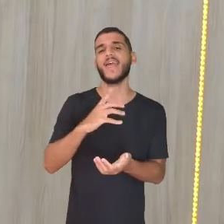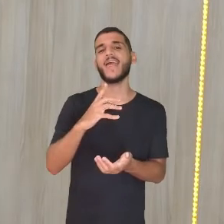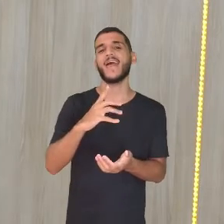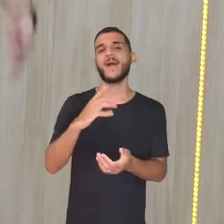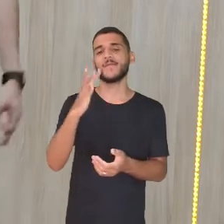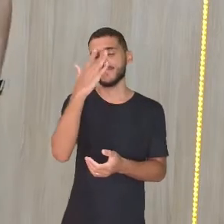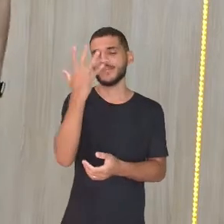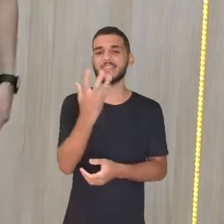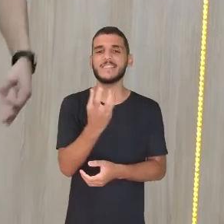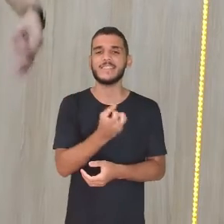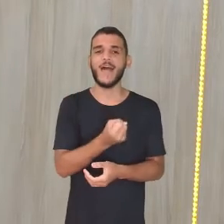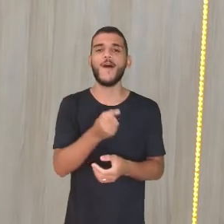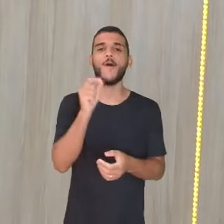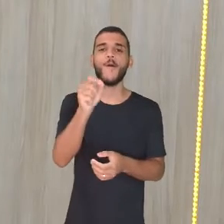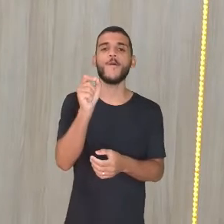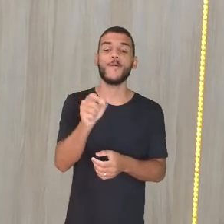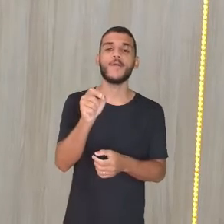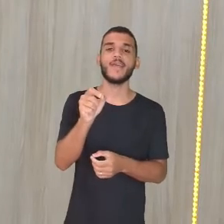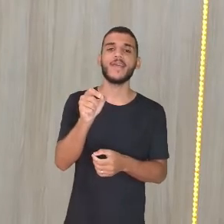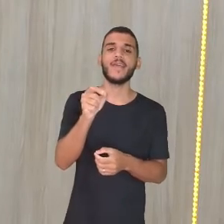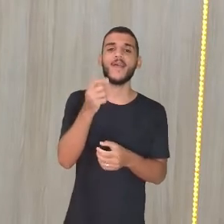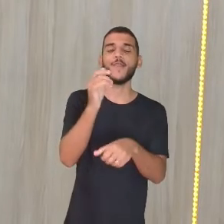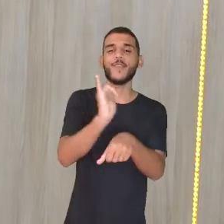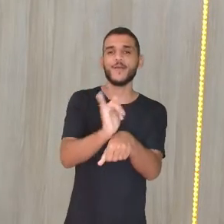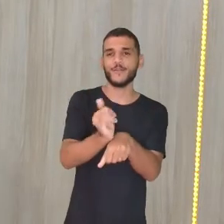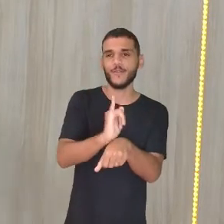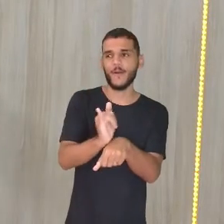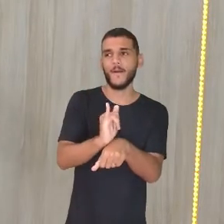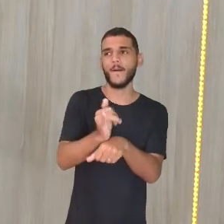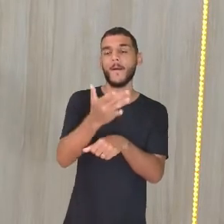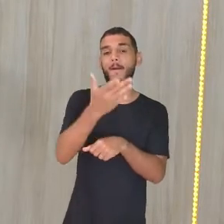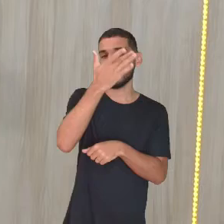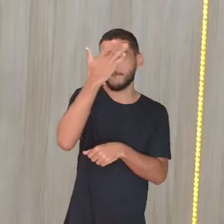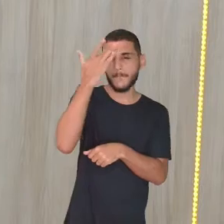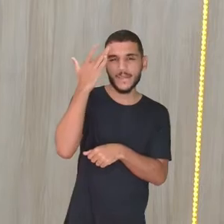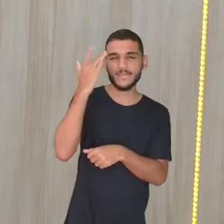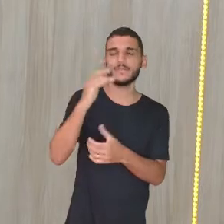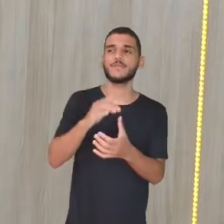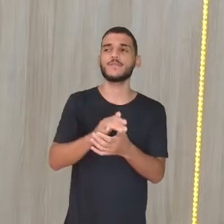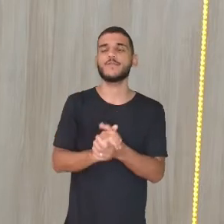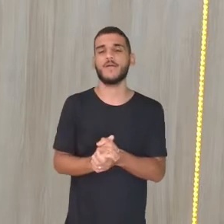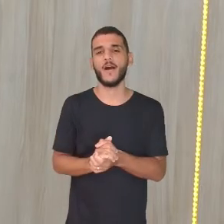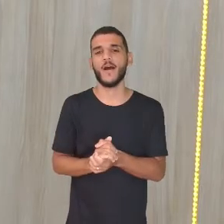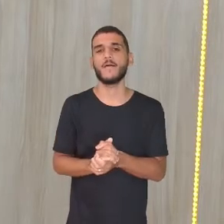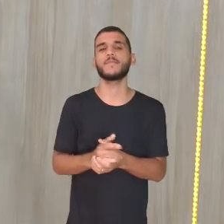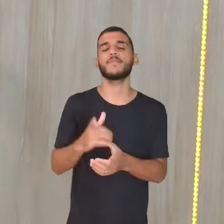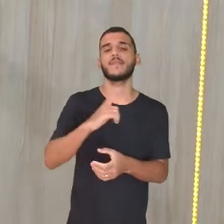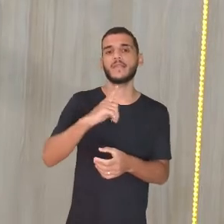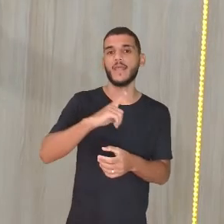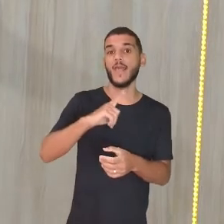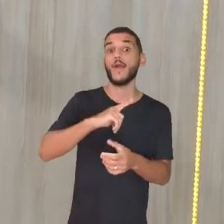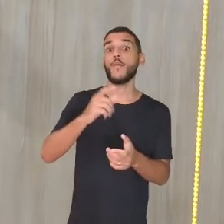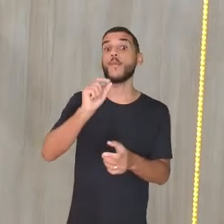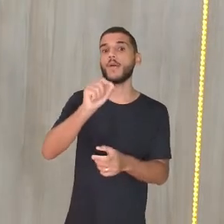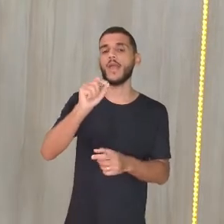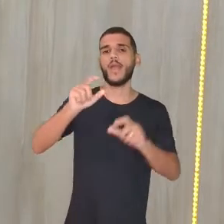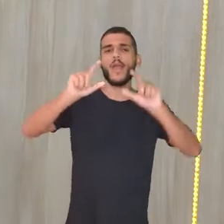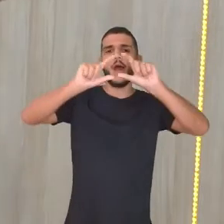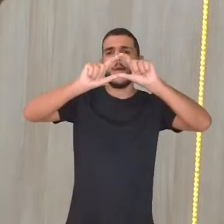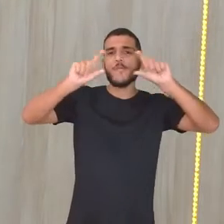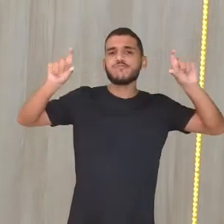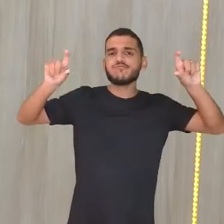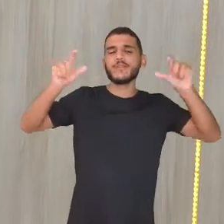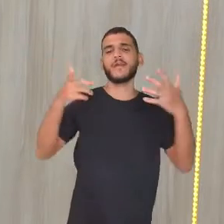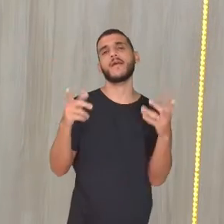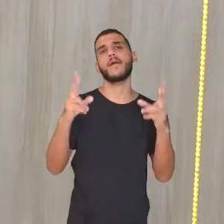TI, top de verdade, já coloca lá, faz tempo isso, viu? Já coloca o tema da aula e os professores